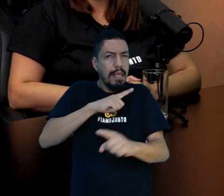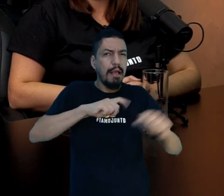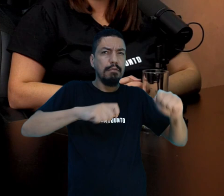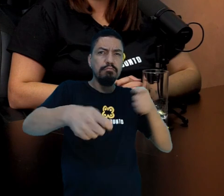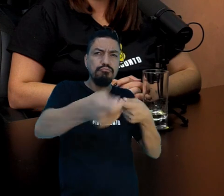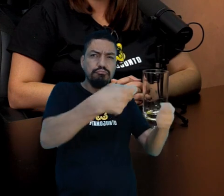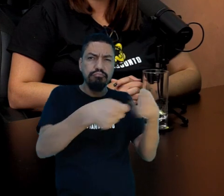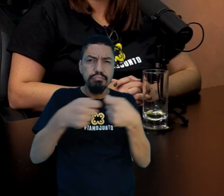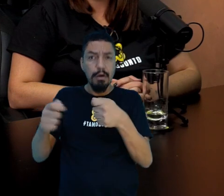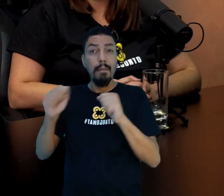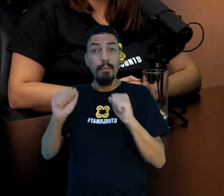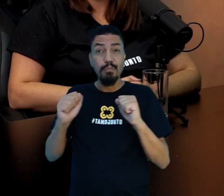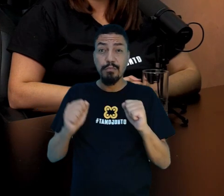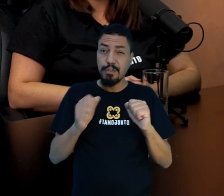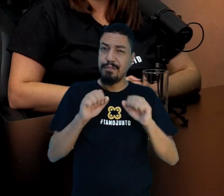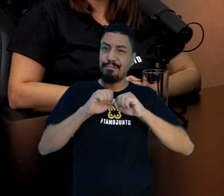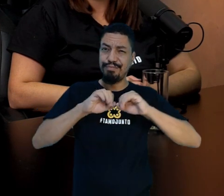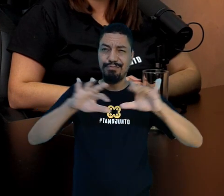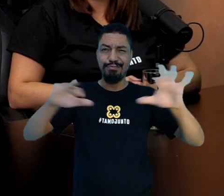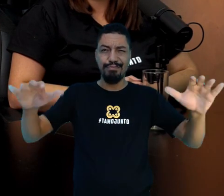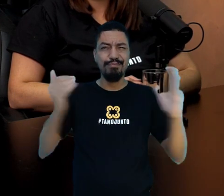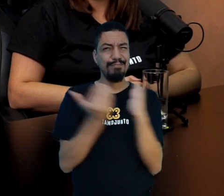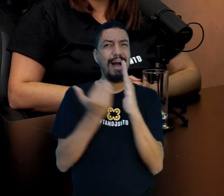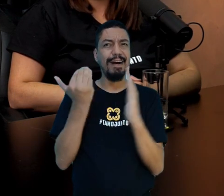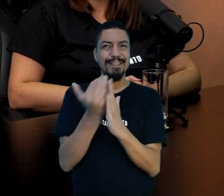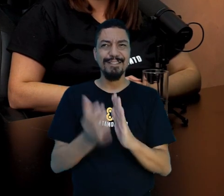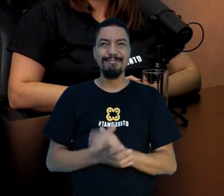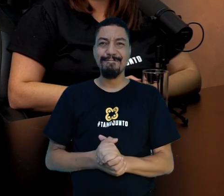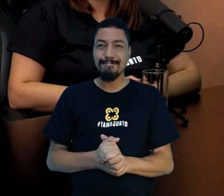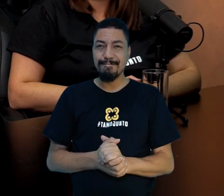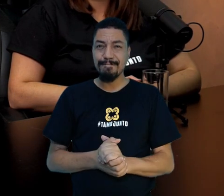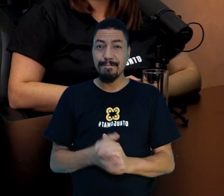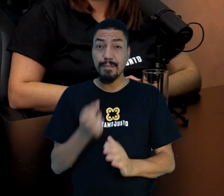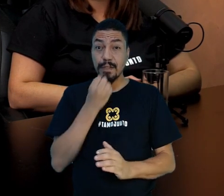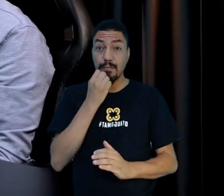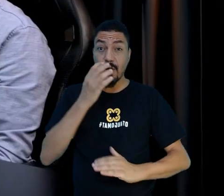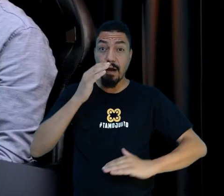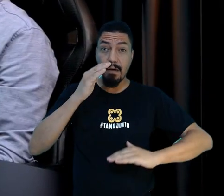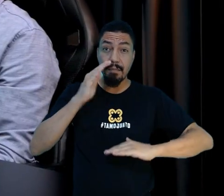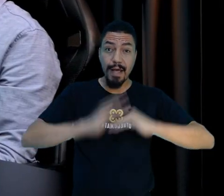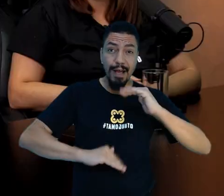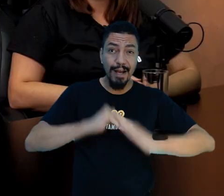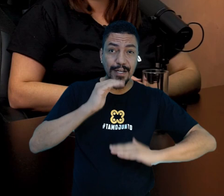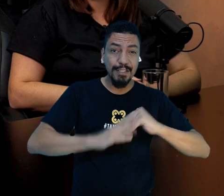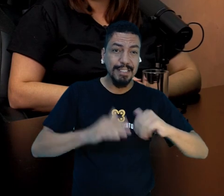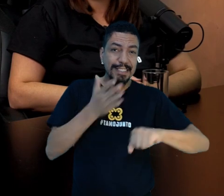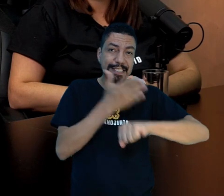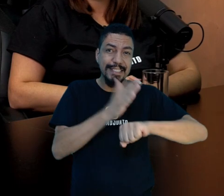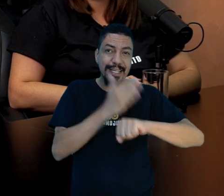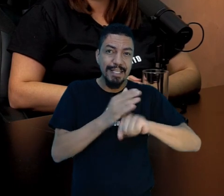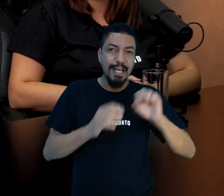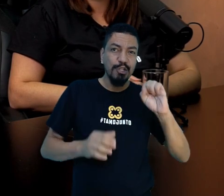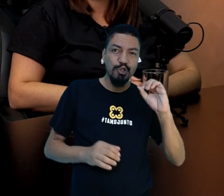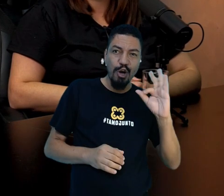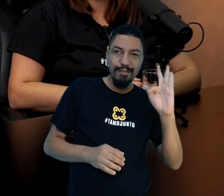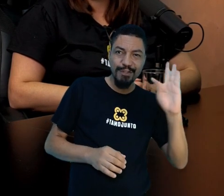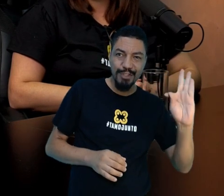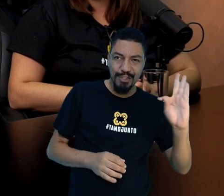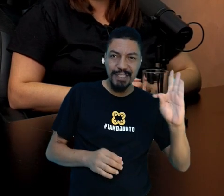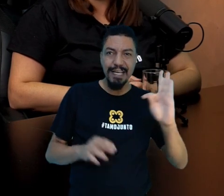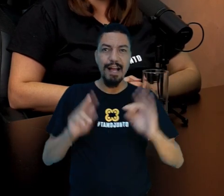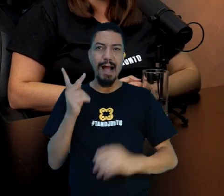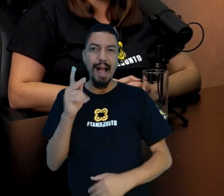mas seria interessante que fosse de fato aí mais frequente. Contrate pelo soft, treine o hard skill. Perfeito. É